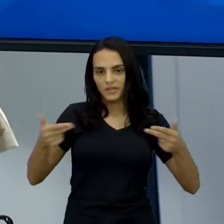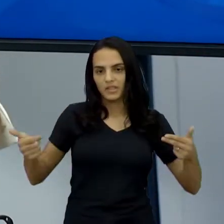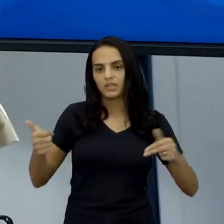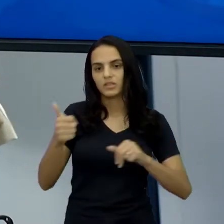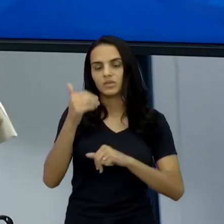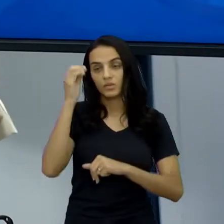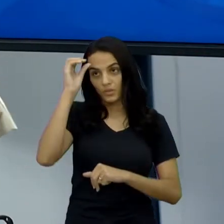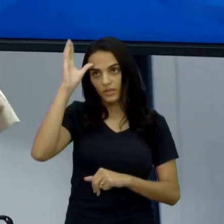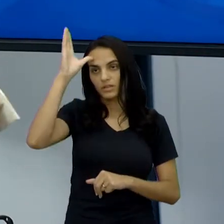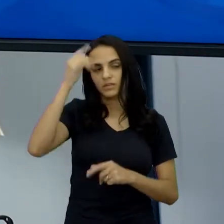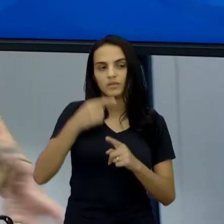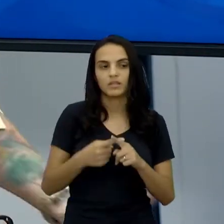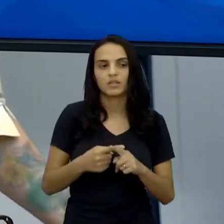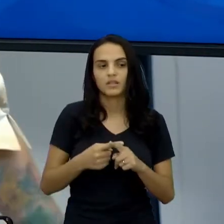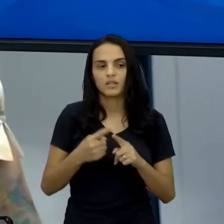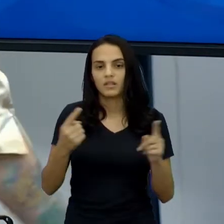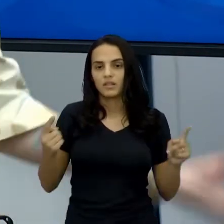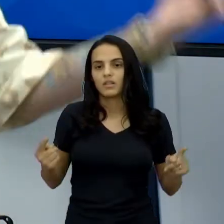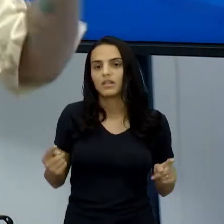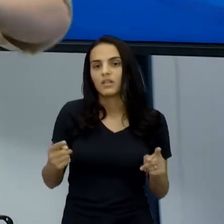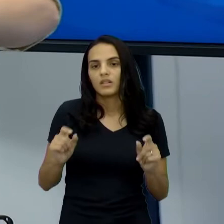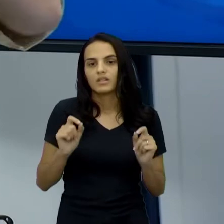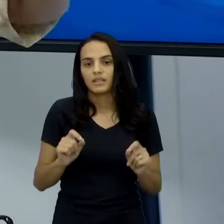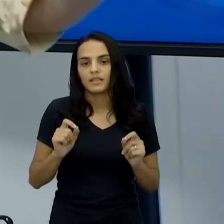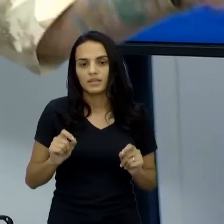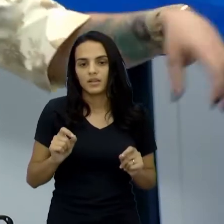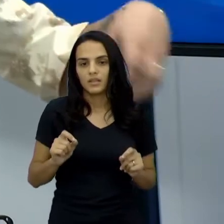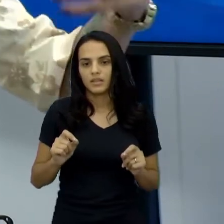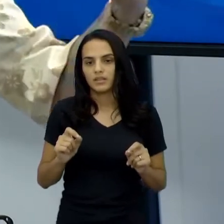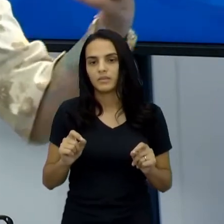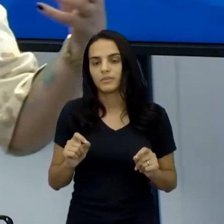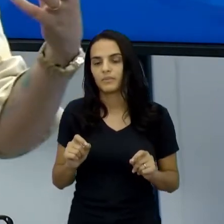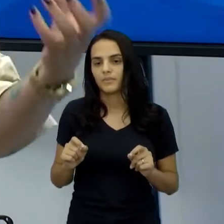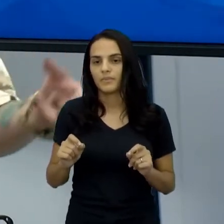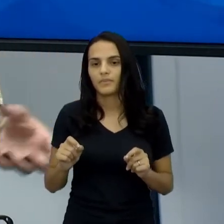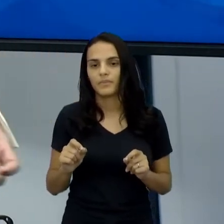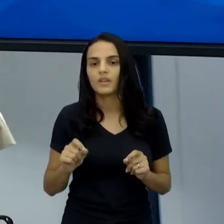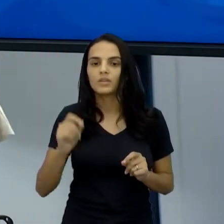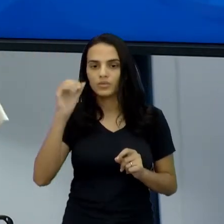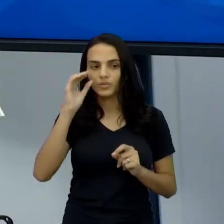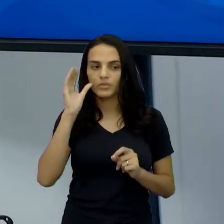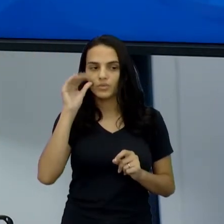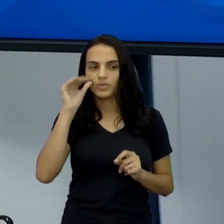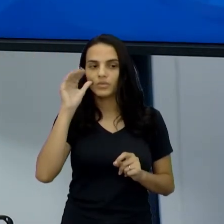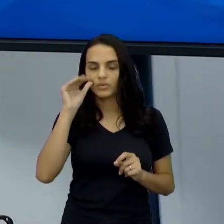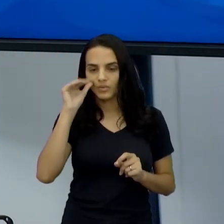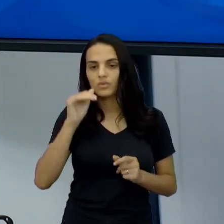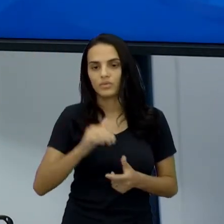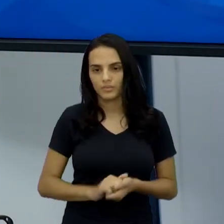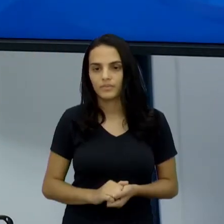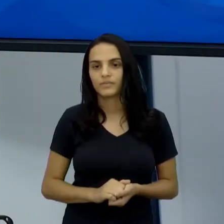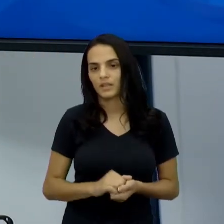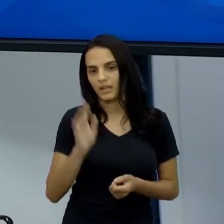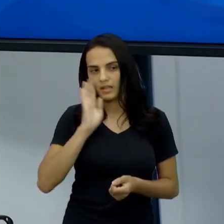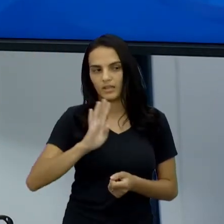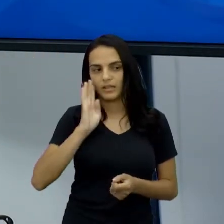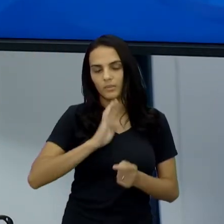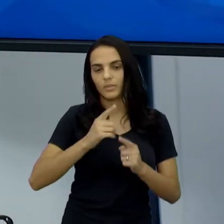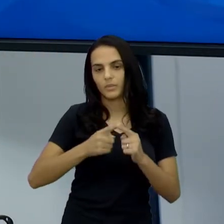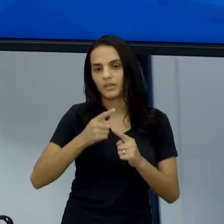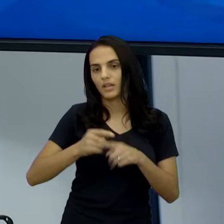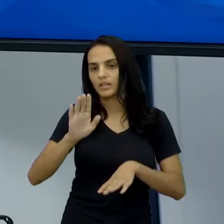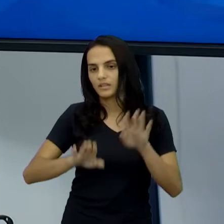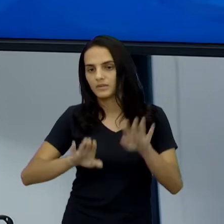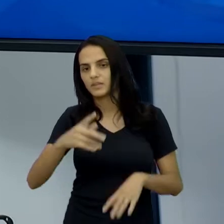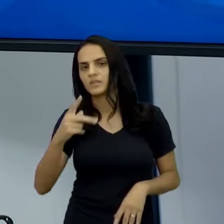conhecimentos, mas que a gente trouxe muito de bagagem daquilo que a gente estudava, de curiosidade, e aí é uma coisa bacana, que às vezes você fala, por que eu tô lendo